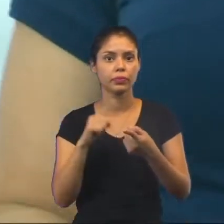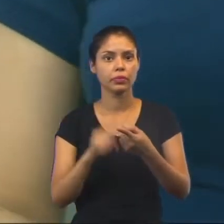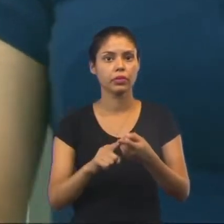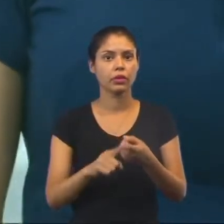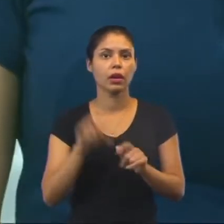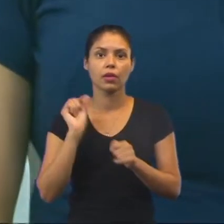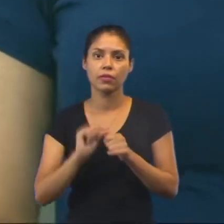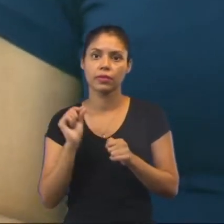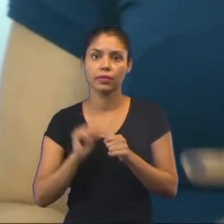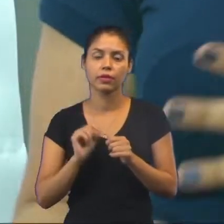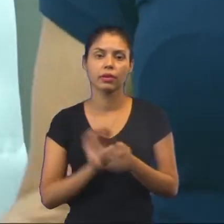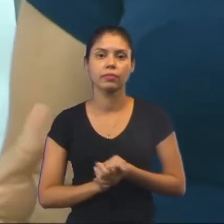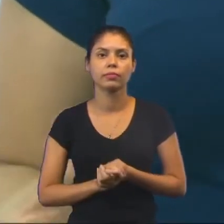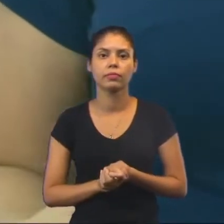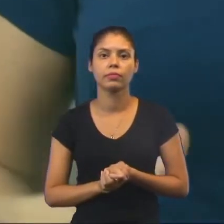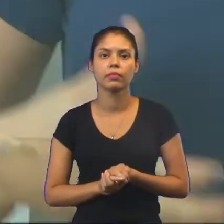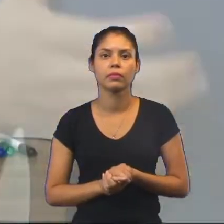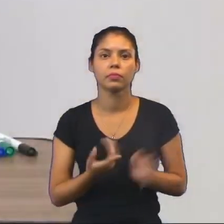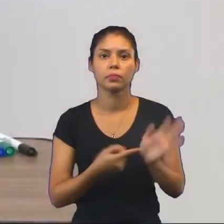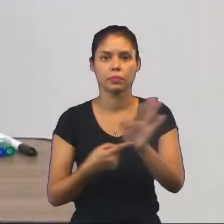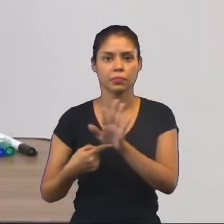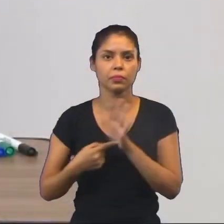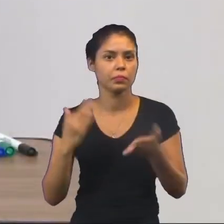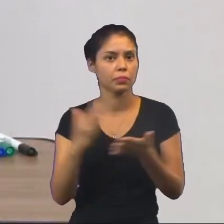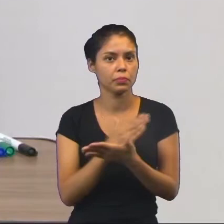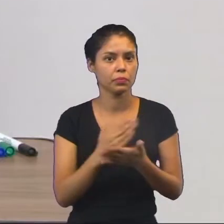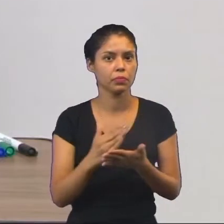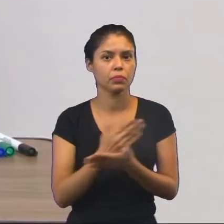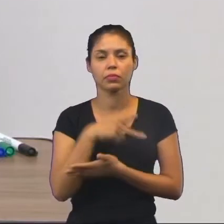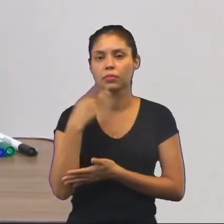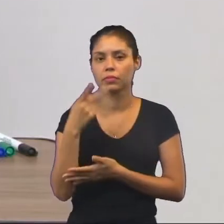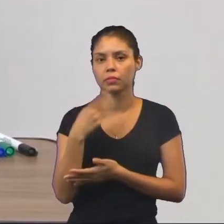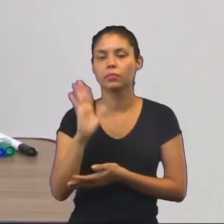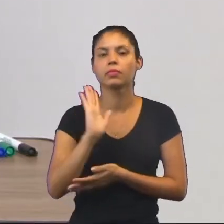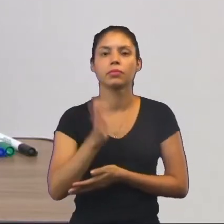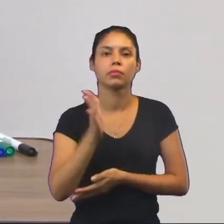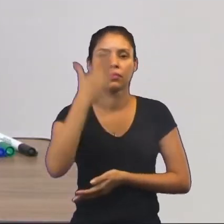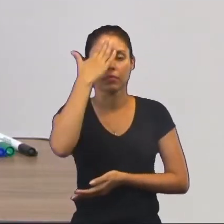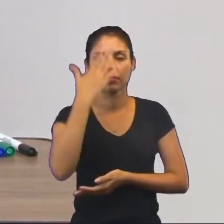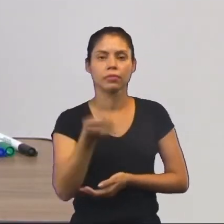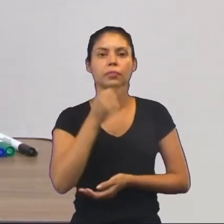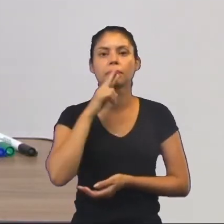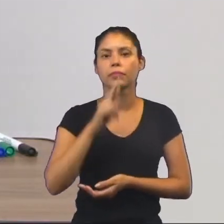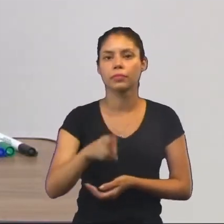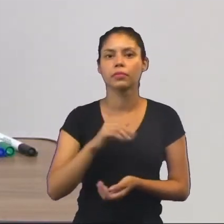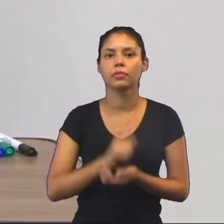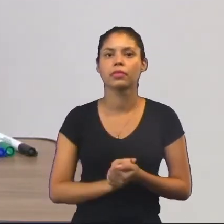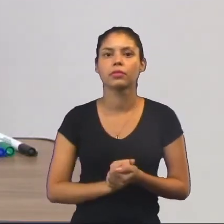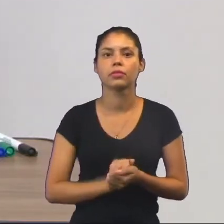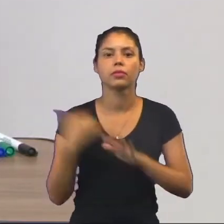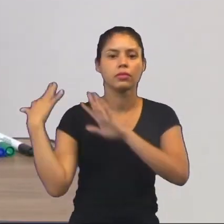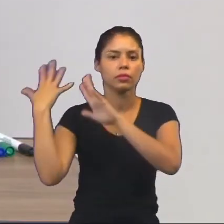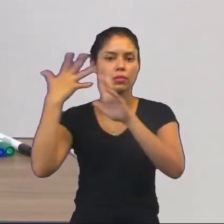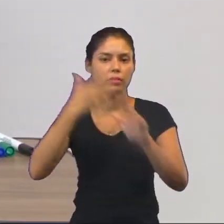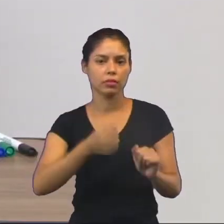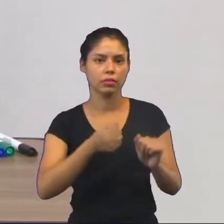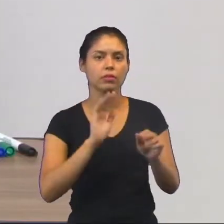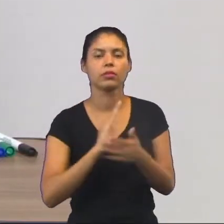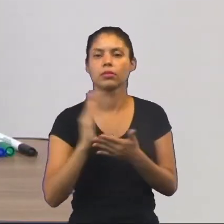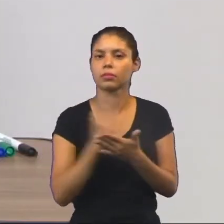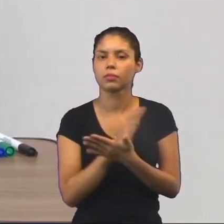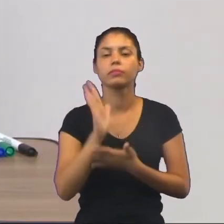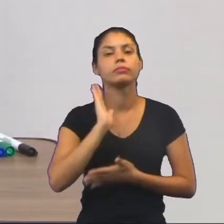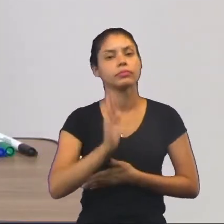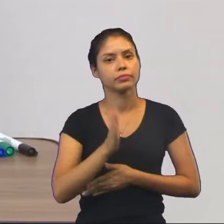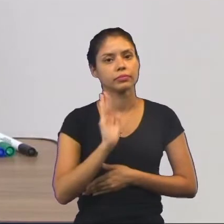ele está fazendo menção, ele está mensurando algo na sua fala que ele já sabe a resposta. Ele faz uma retomada de algo